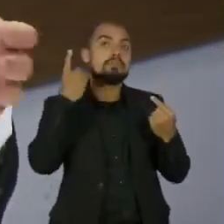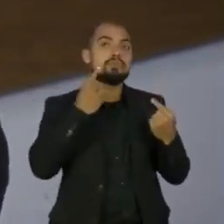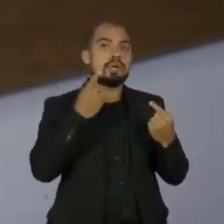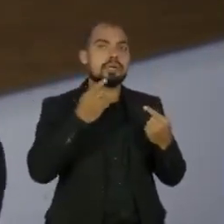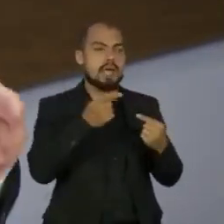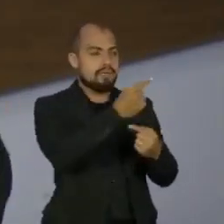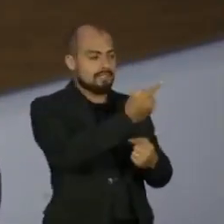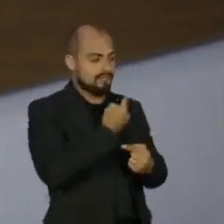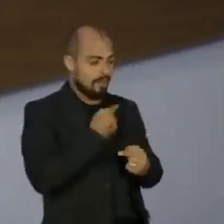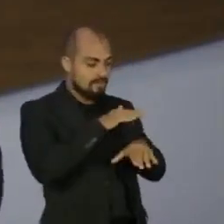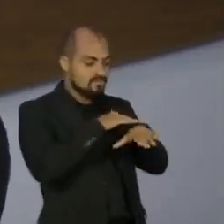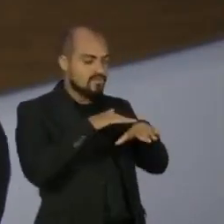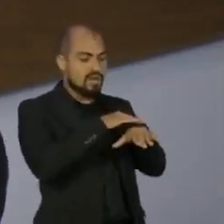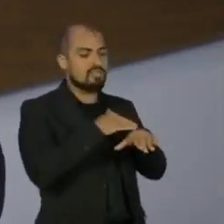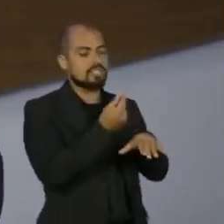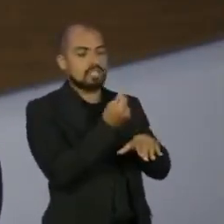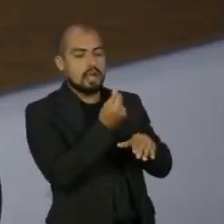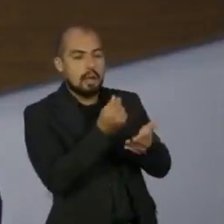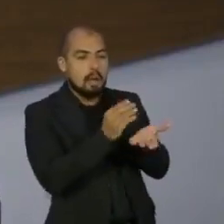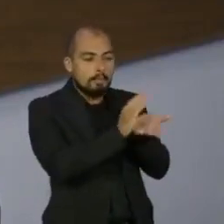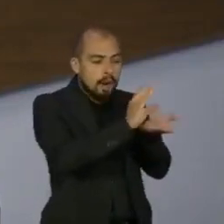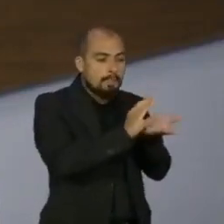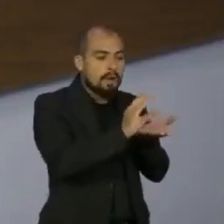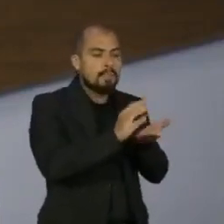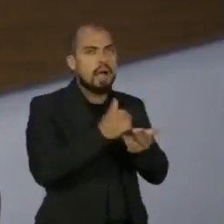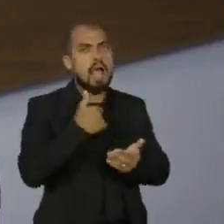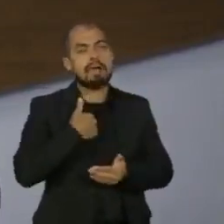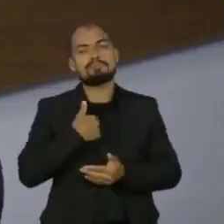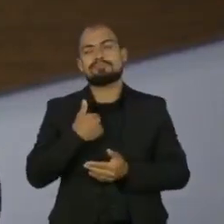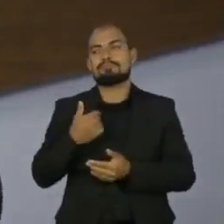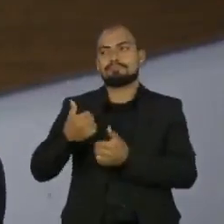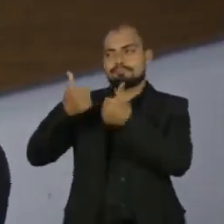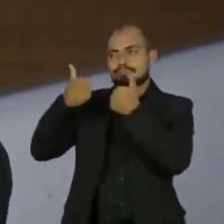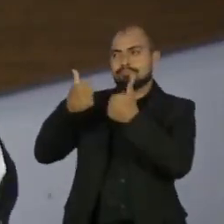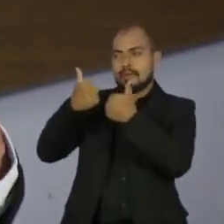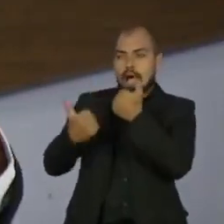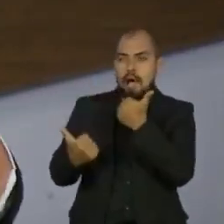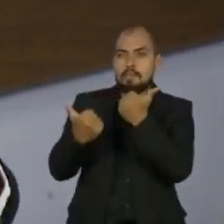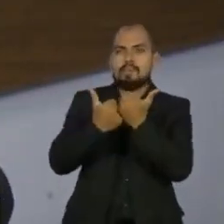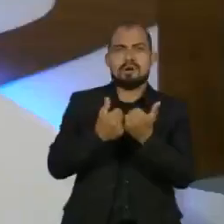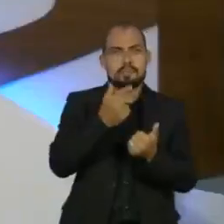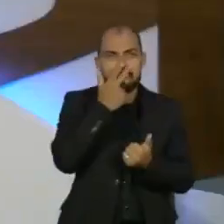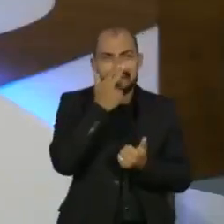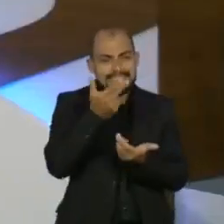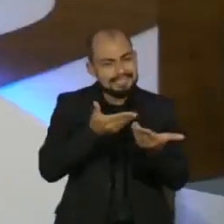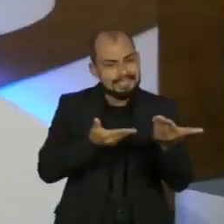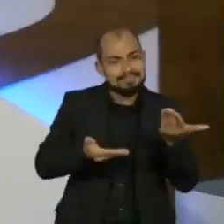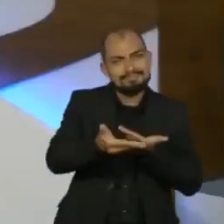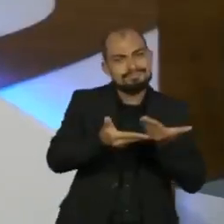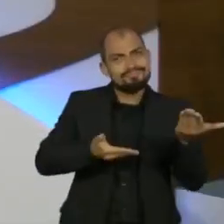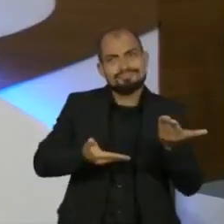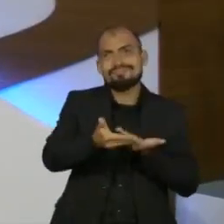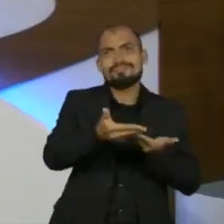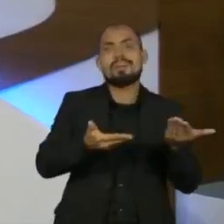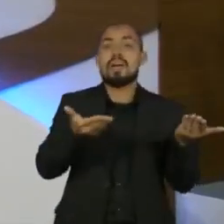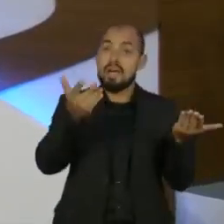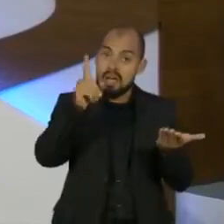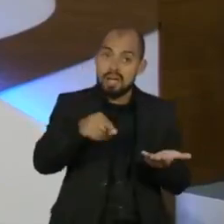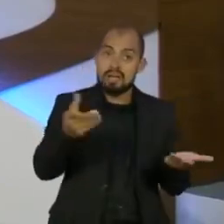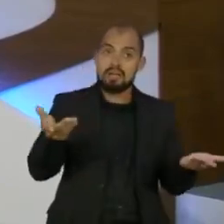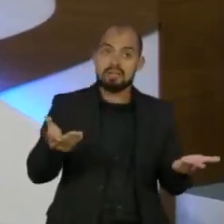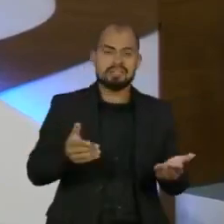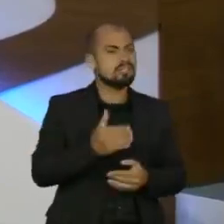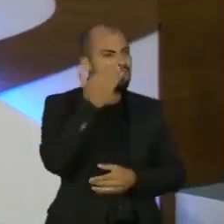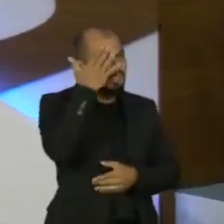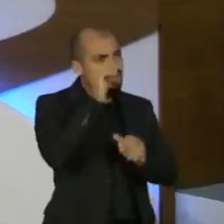conversa comigo não eu vou soltar umas emenda vou liberar emendas pessoa redutor aí eu fico a favor só troca vou tomar lá da caixa isso aí tudo bem mas eu tinha só